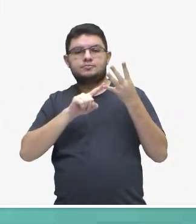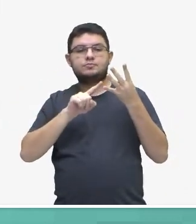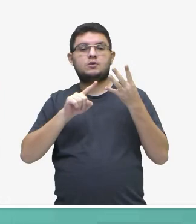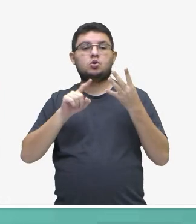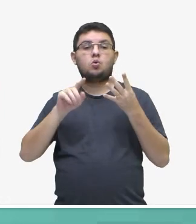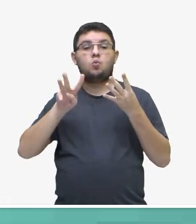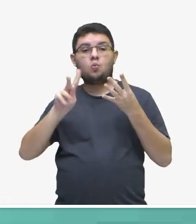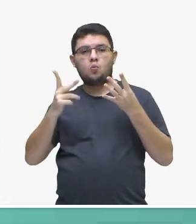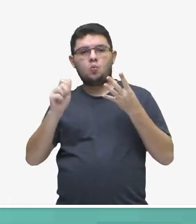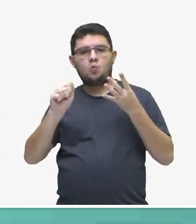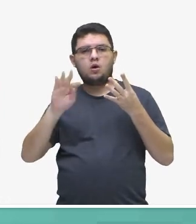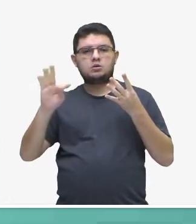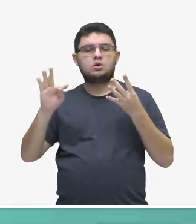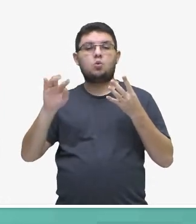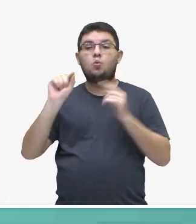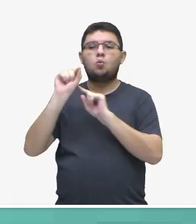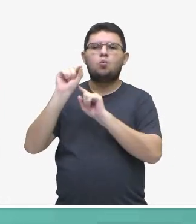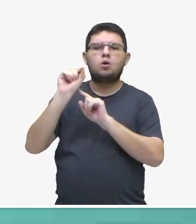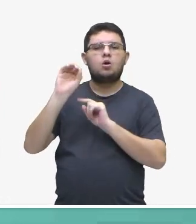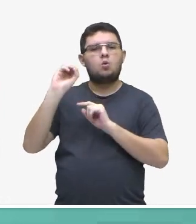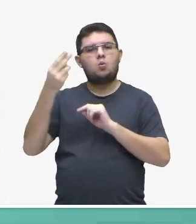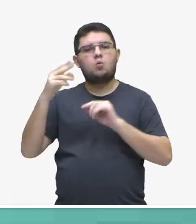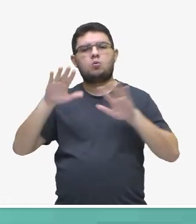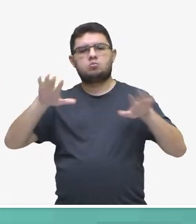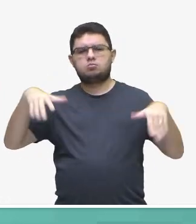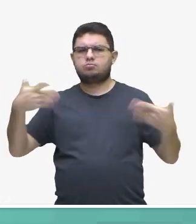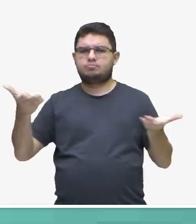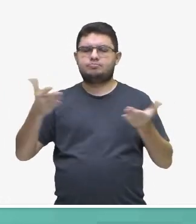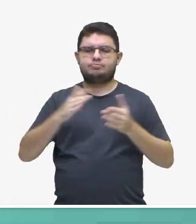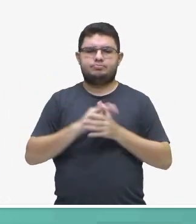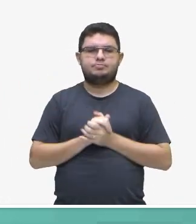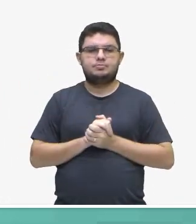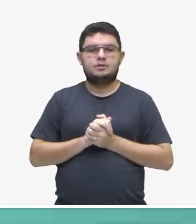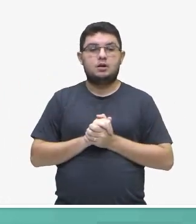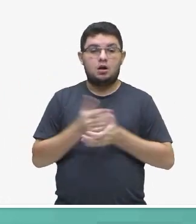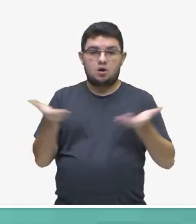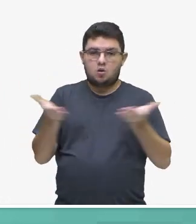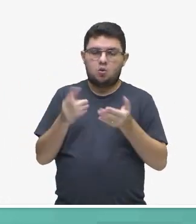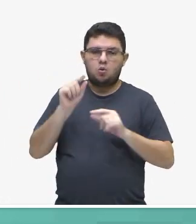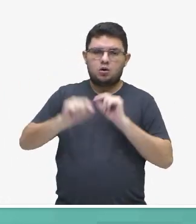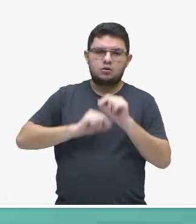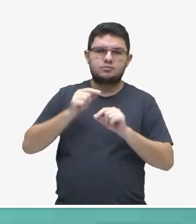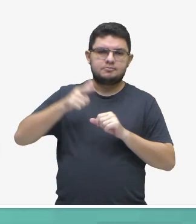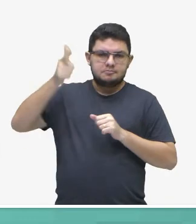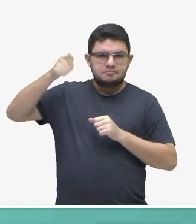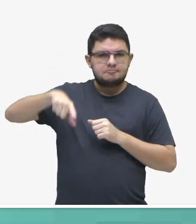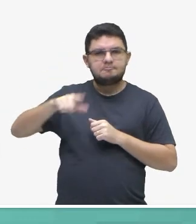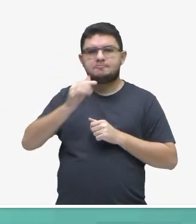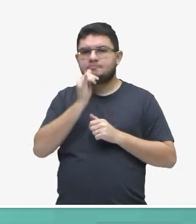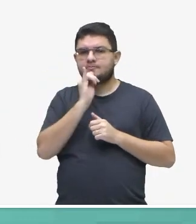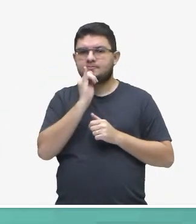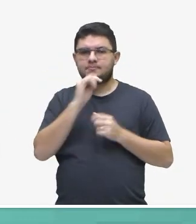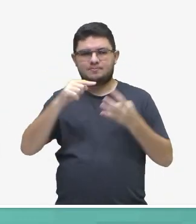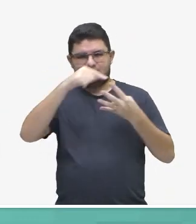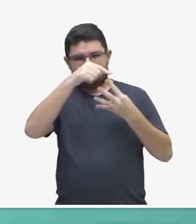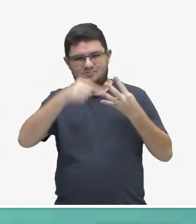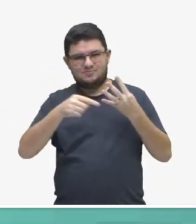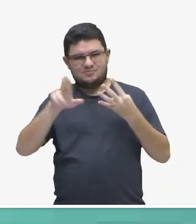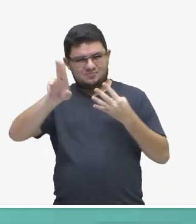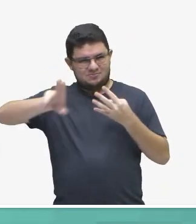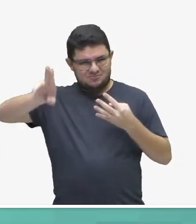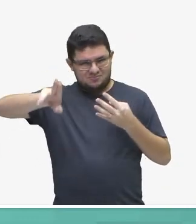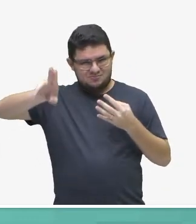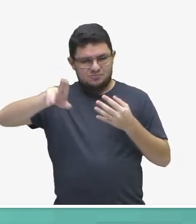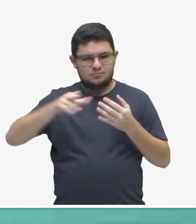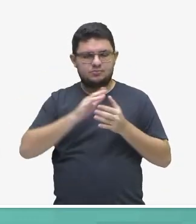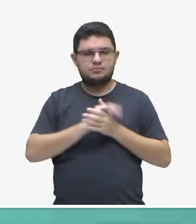ou qual, tá bom? Nós vamos ver agora, gente, mais exemplos trabalhando essas double H words, né? Observem